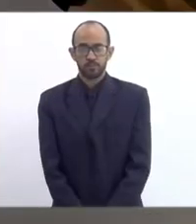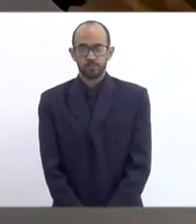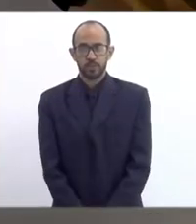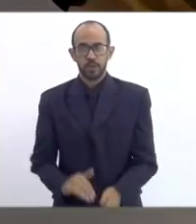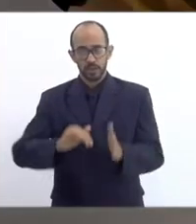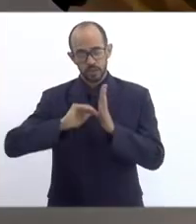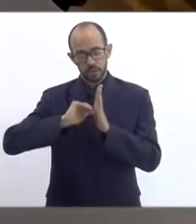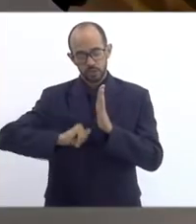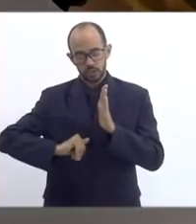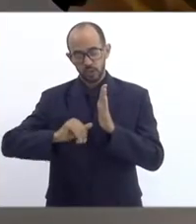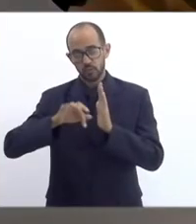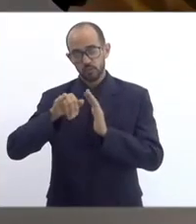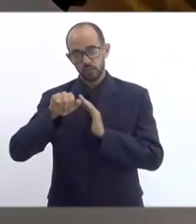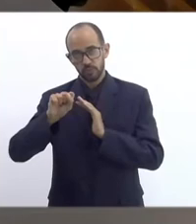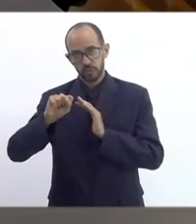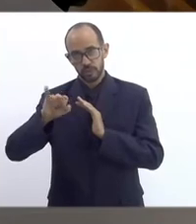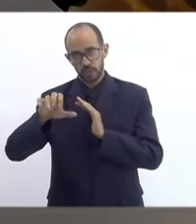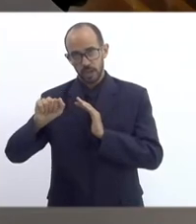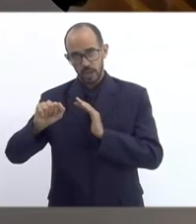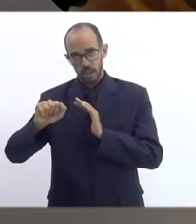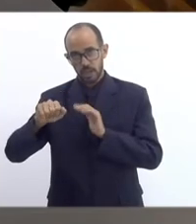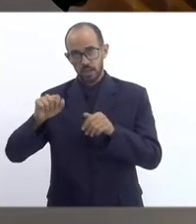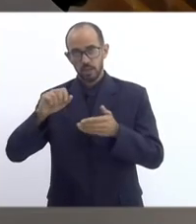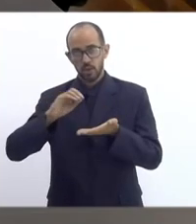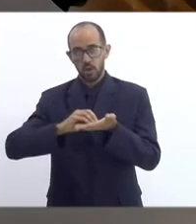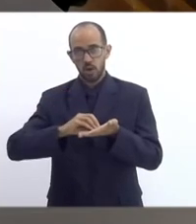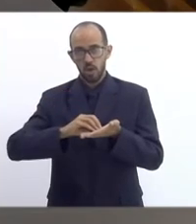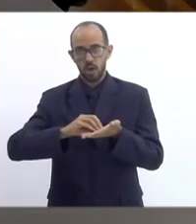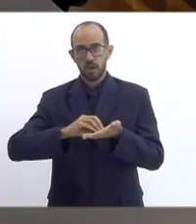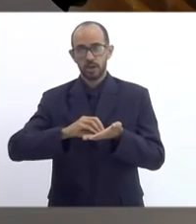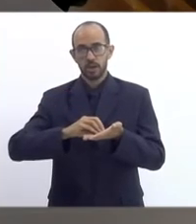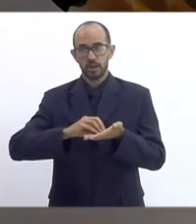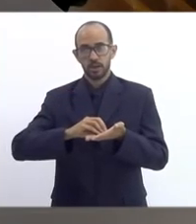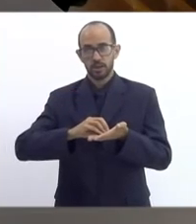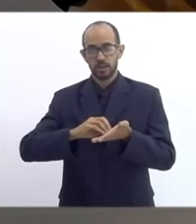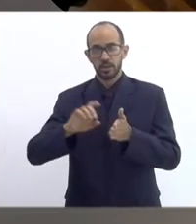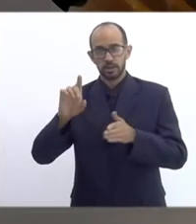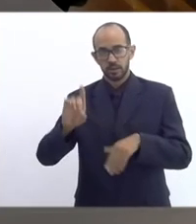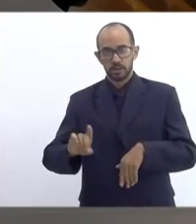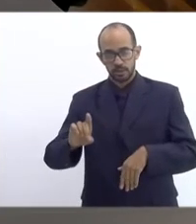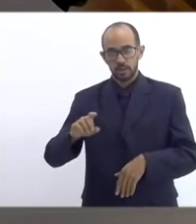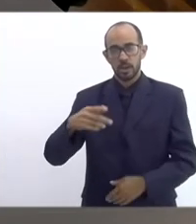o física e põe pessoa com deficiência. Ele está fazendo a exatamente a correção que eu falei.